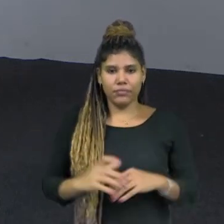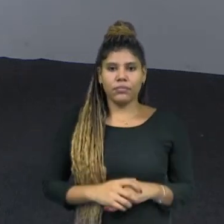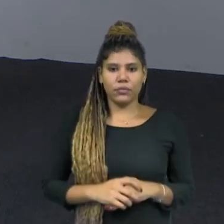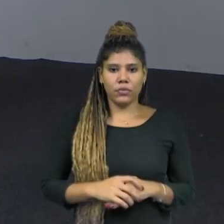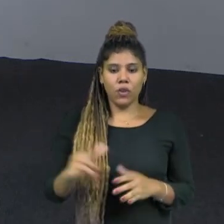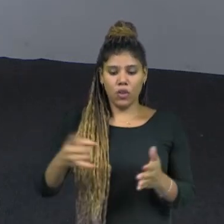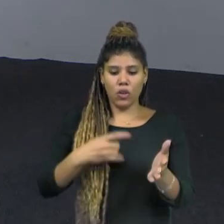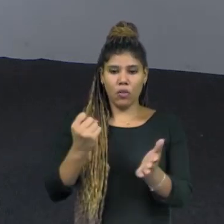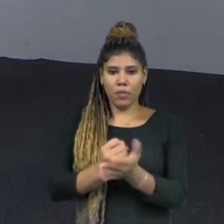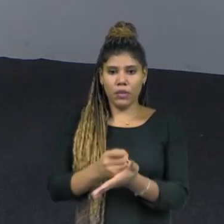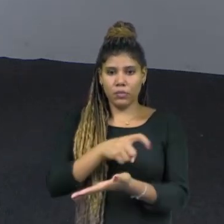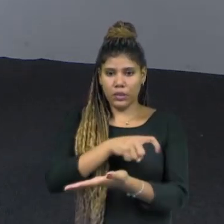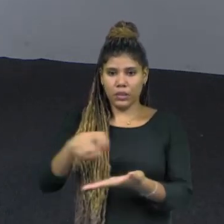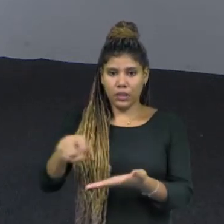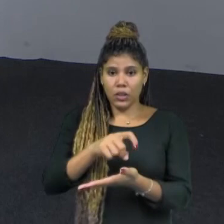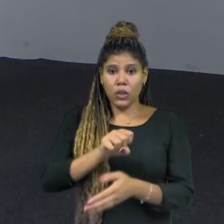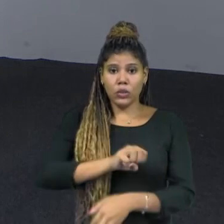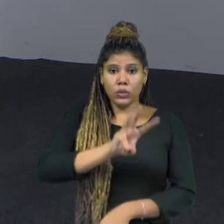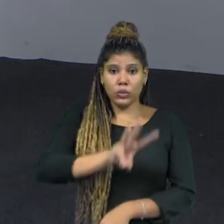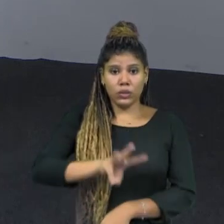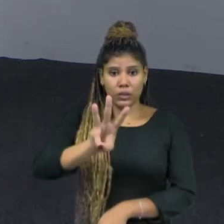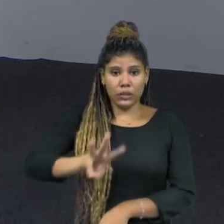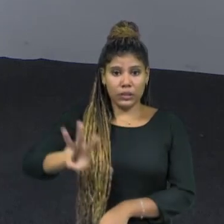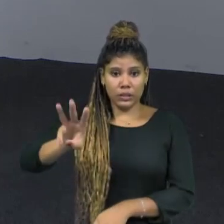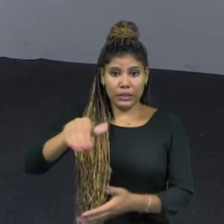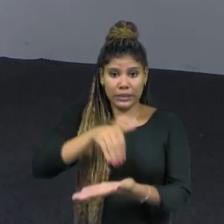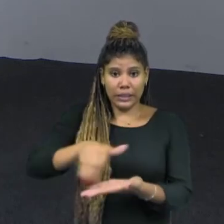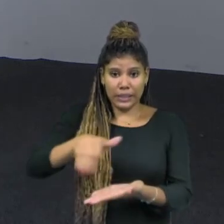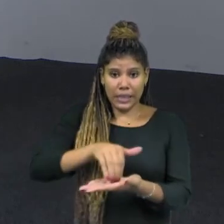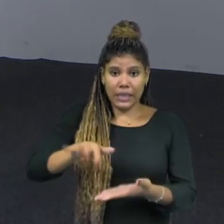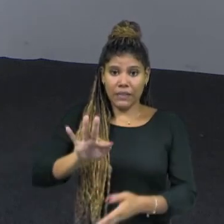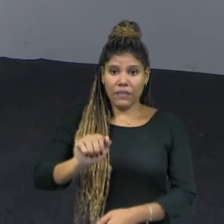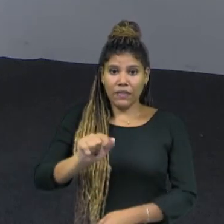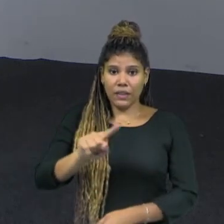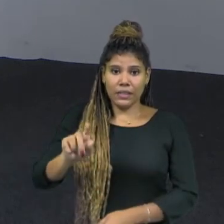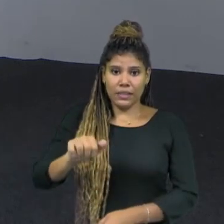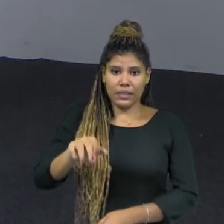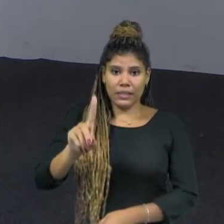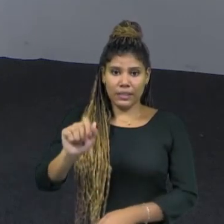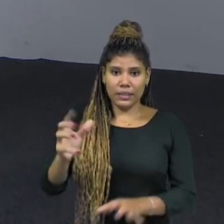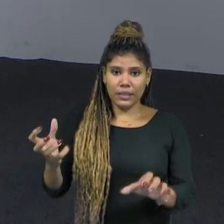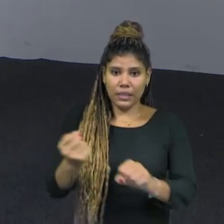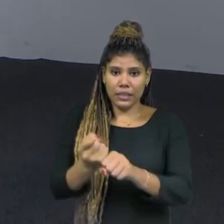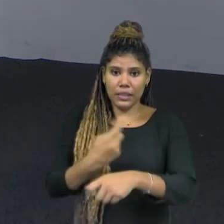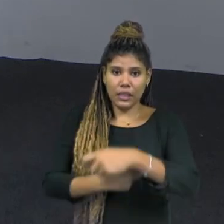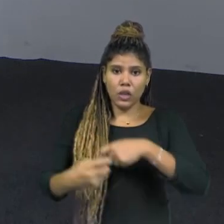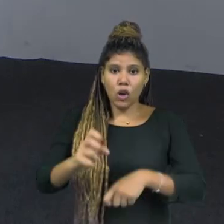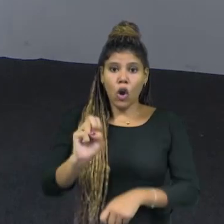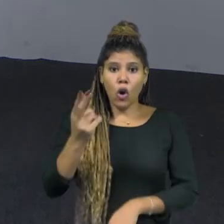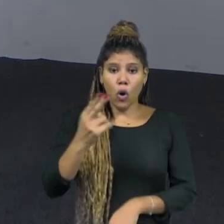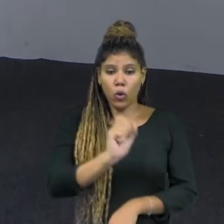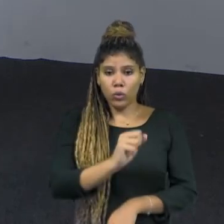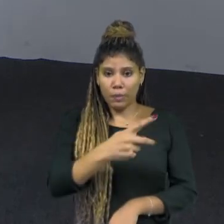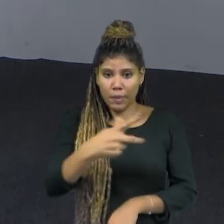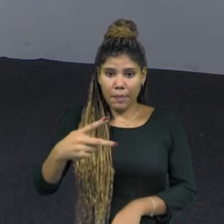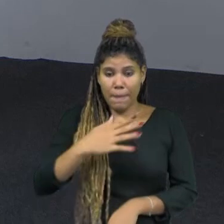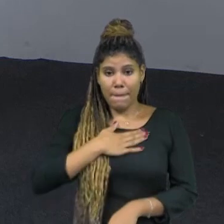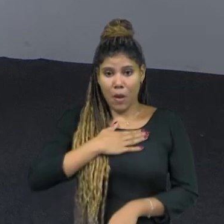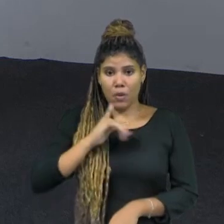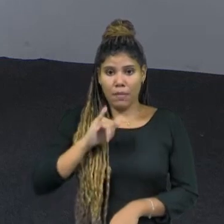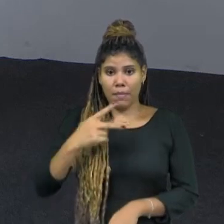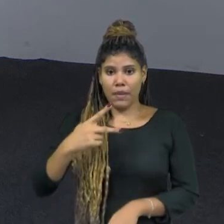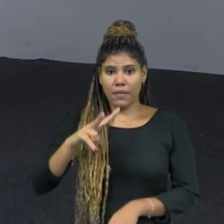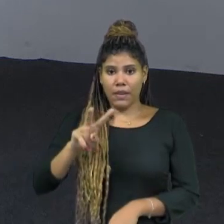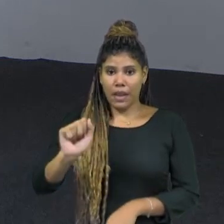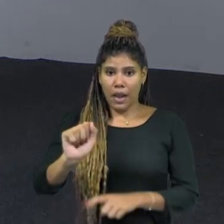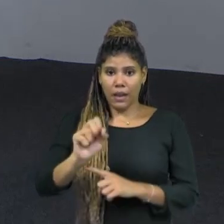ser emitido através do site da Secretaria da Fazenda do Ceará ou no aplicativo Meu IPVA. Quem escolher pagar o imposto em cota